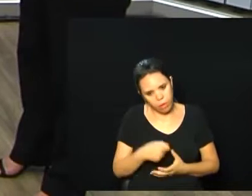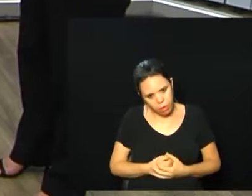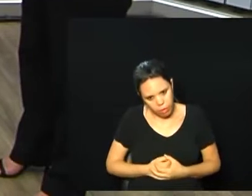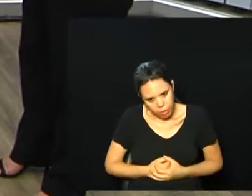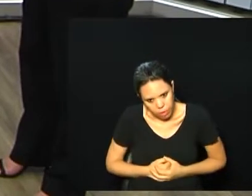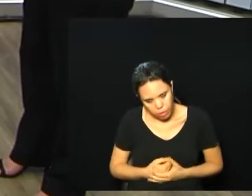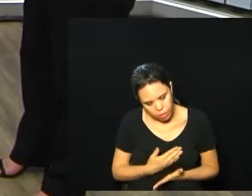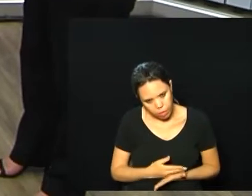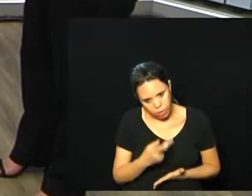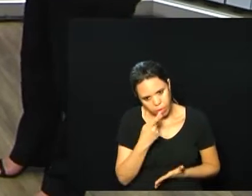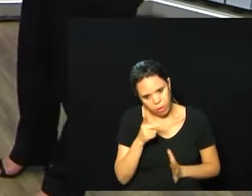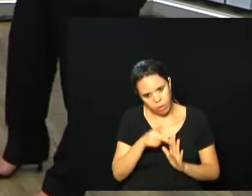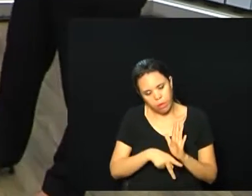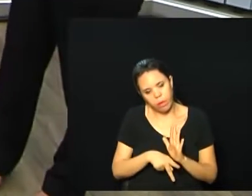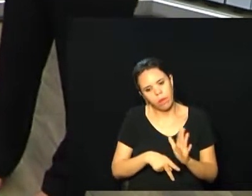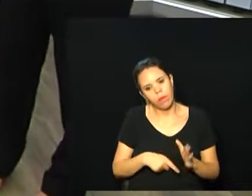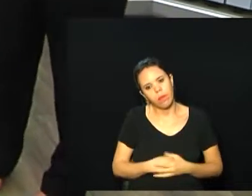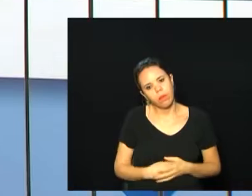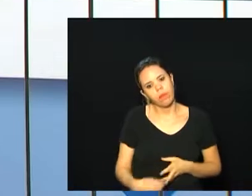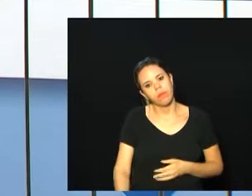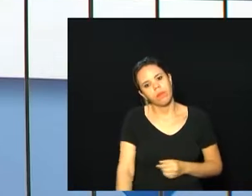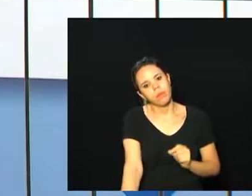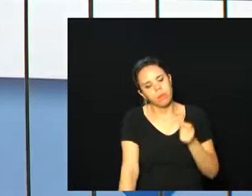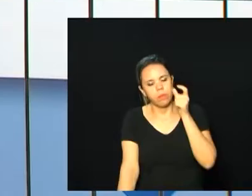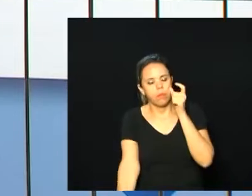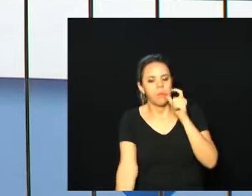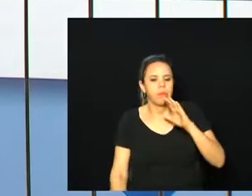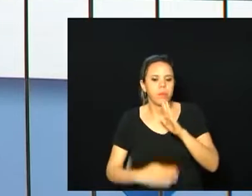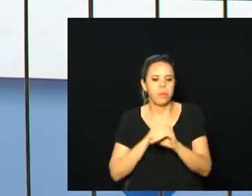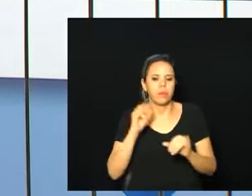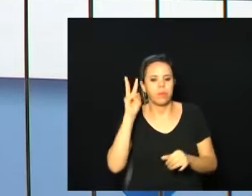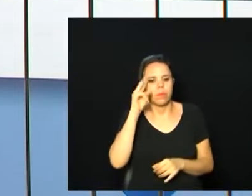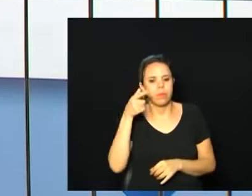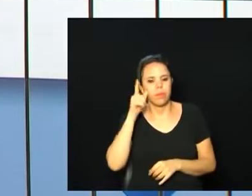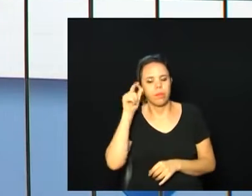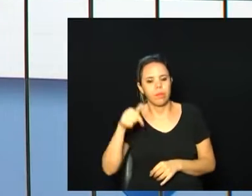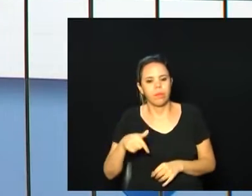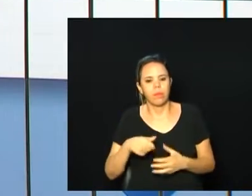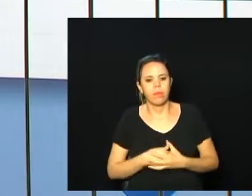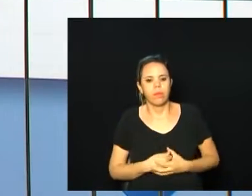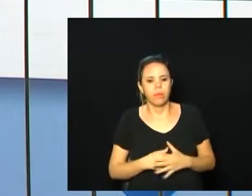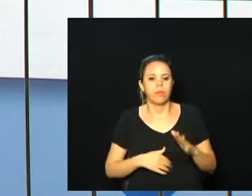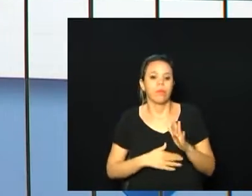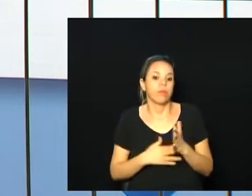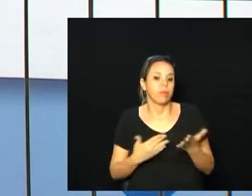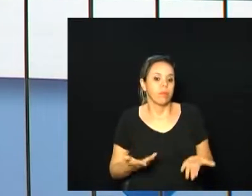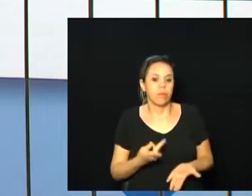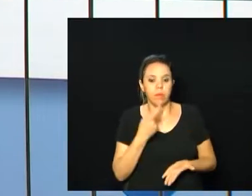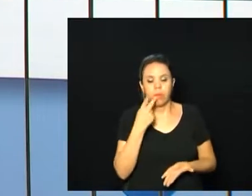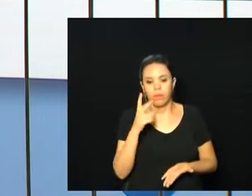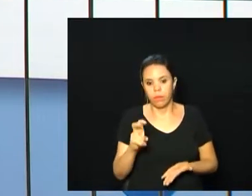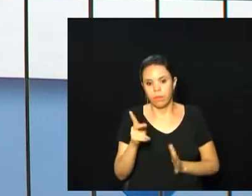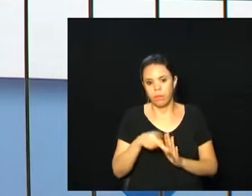gente começa falando dos projetos da pauta. Quem acompanha o Câmara Notícia lembra que ontem aqui no Notícias do Legislativo eu falei dos